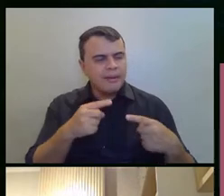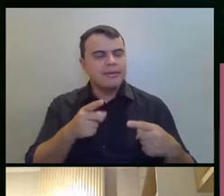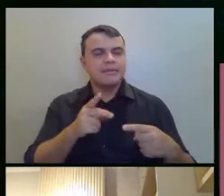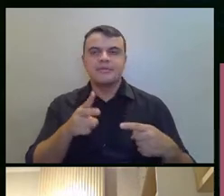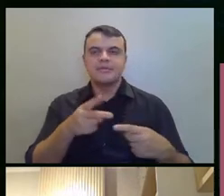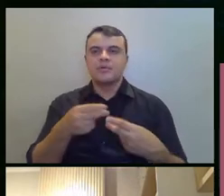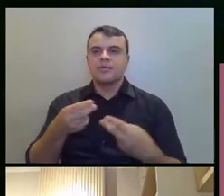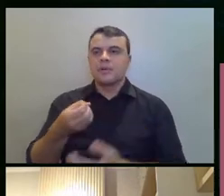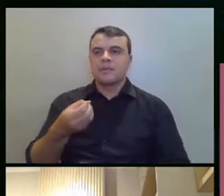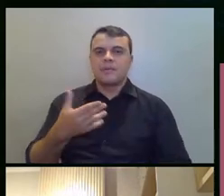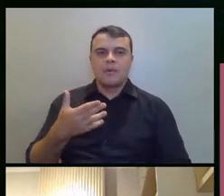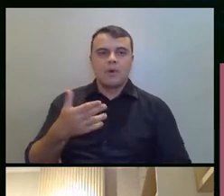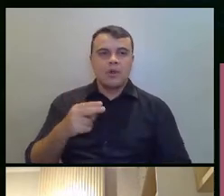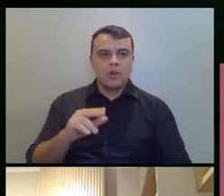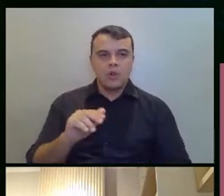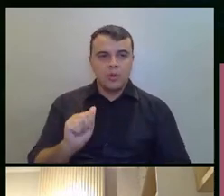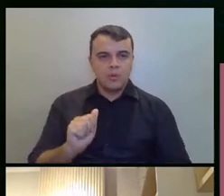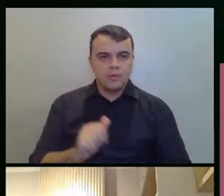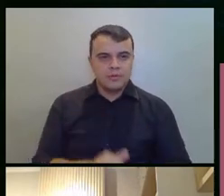são